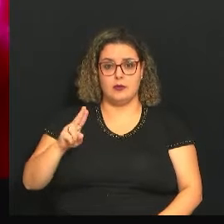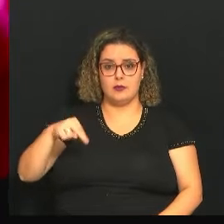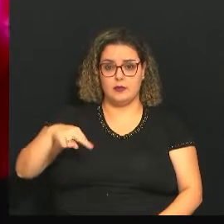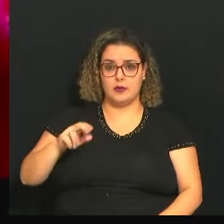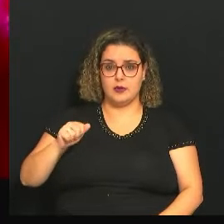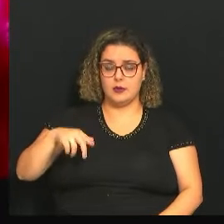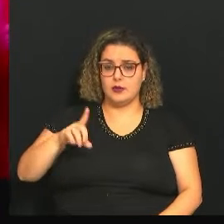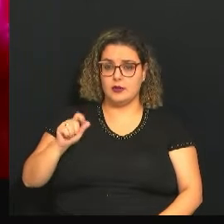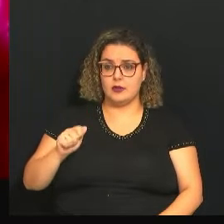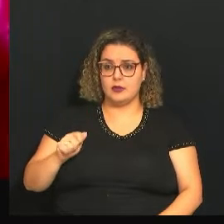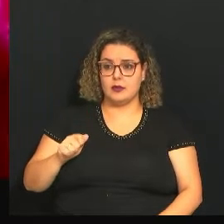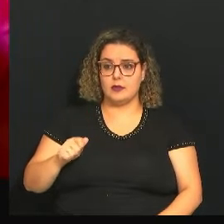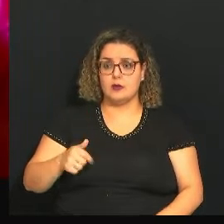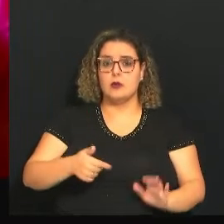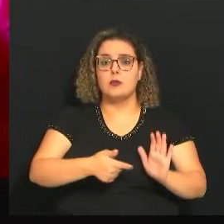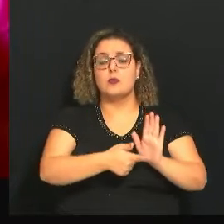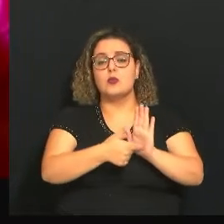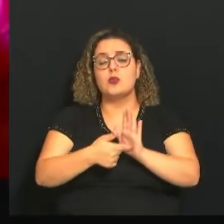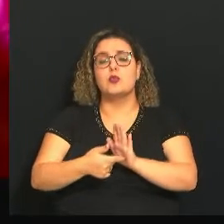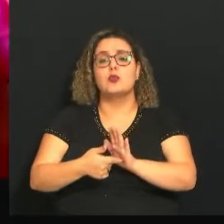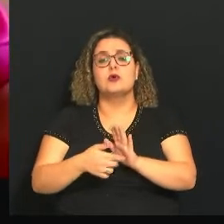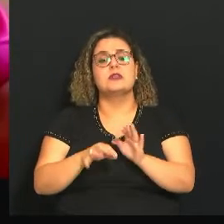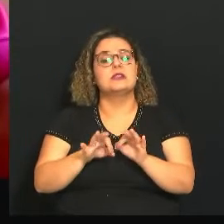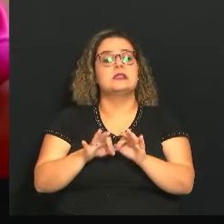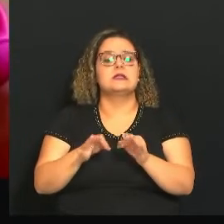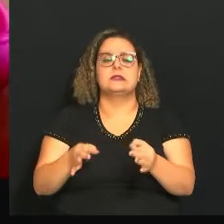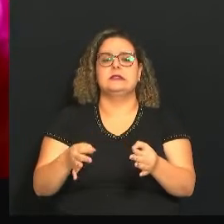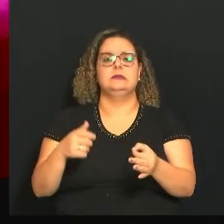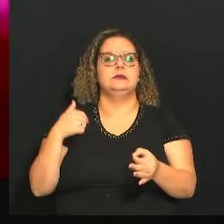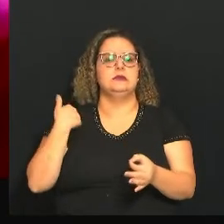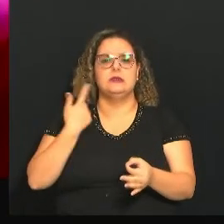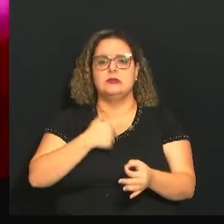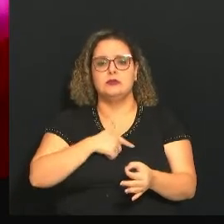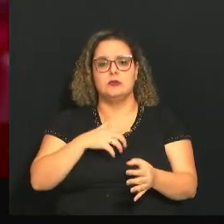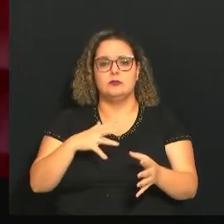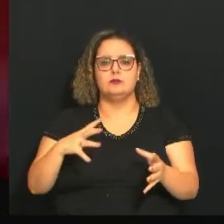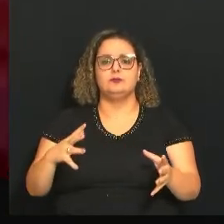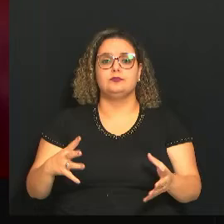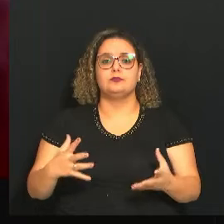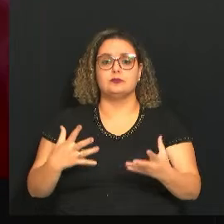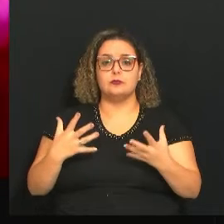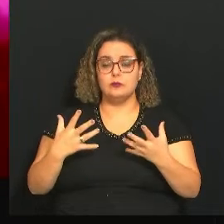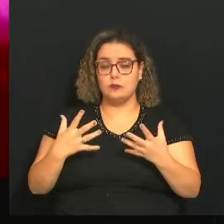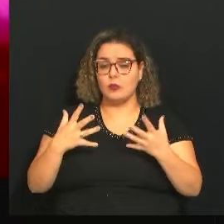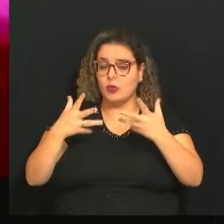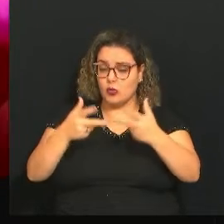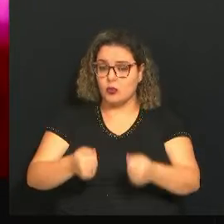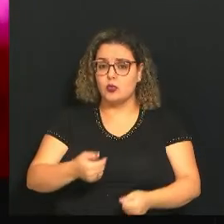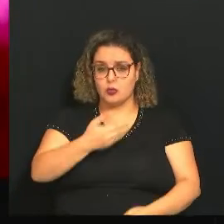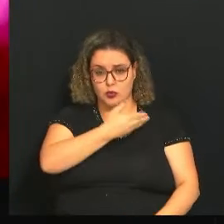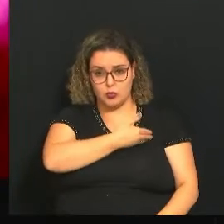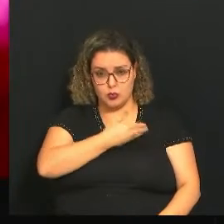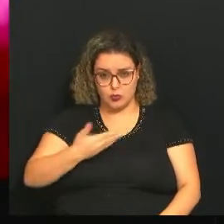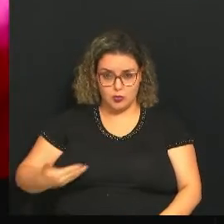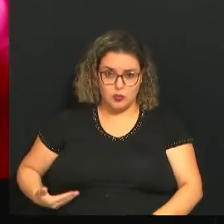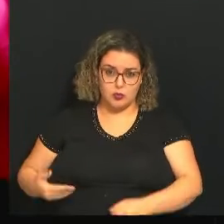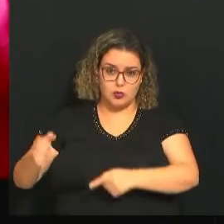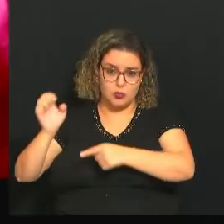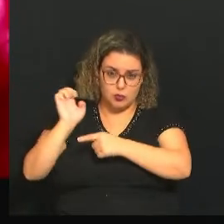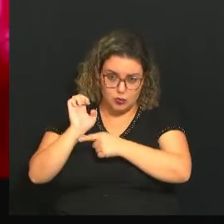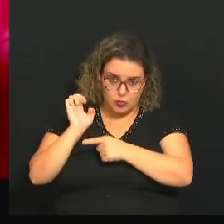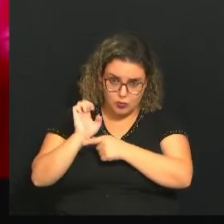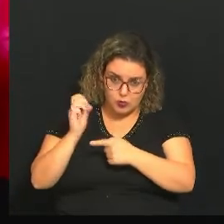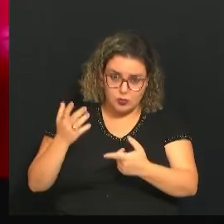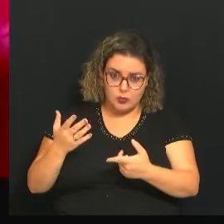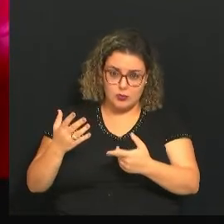demonstração cabal de que nós temos que enxugar o Estado para fornecer superávites